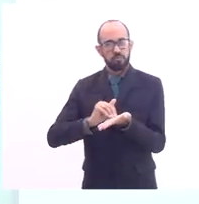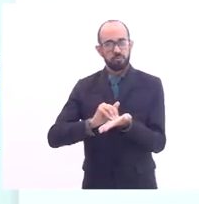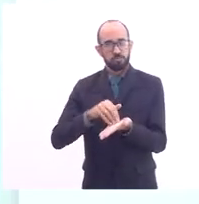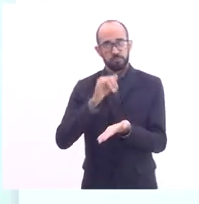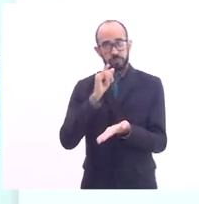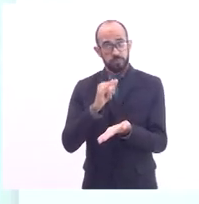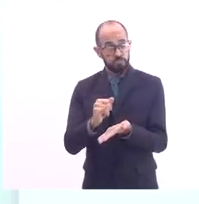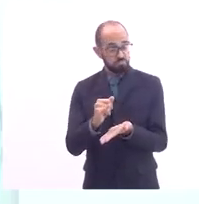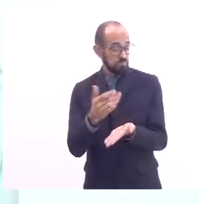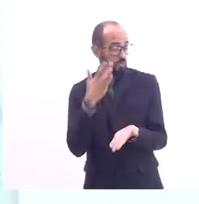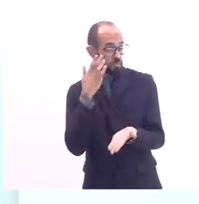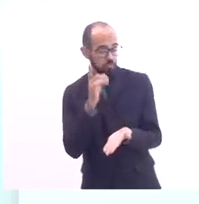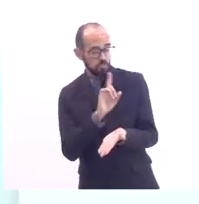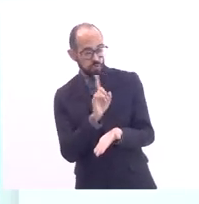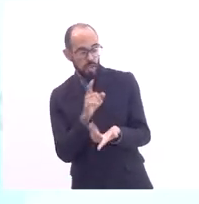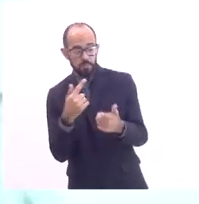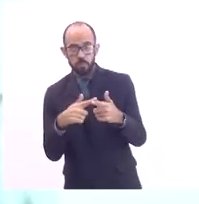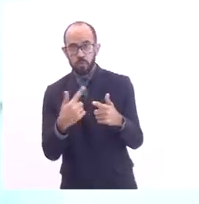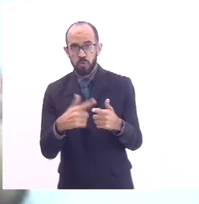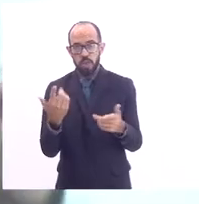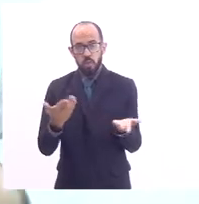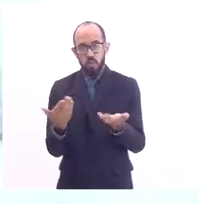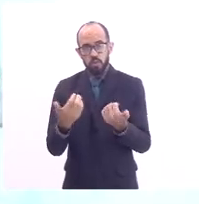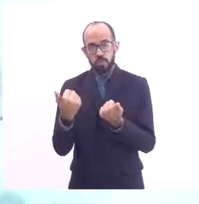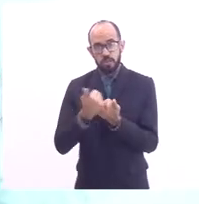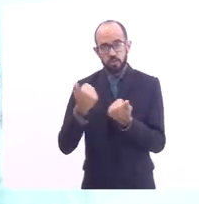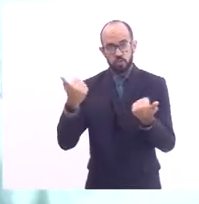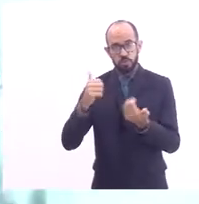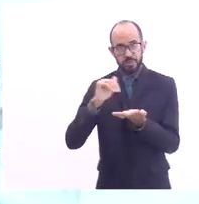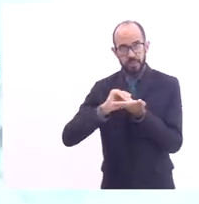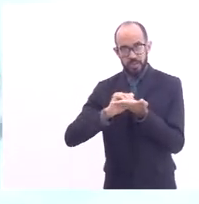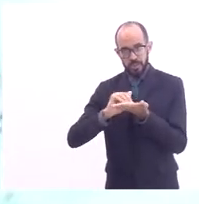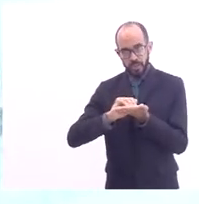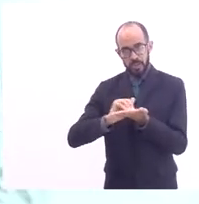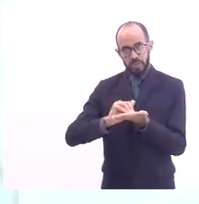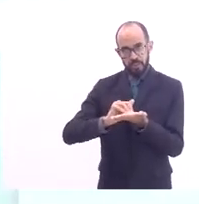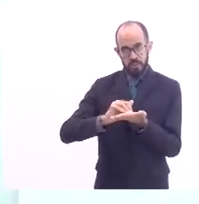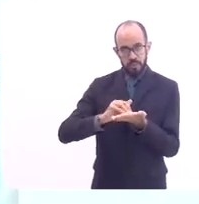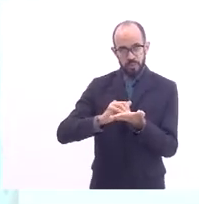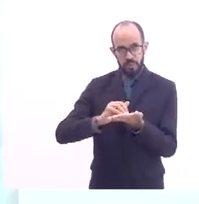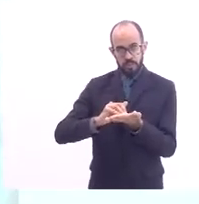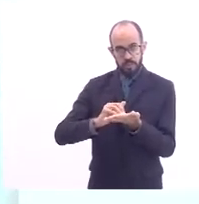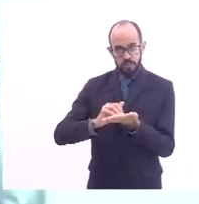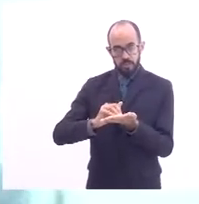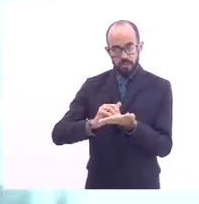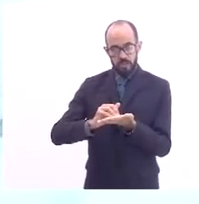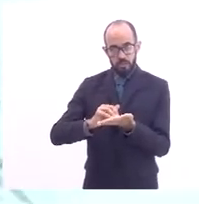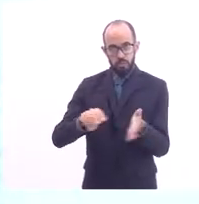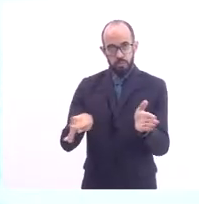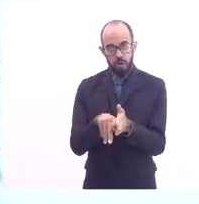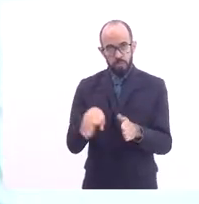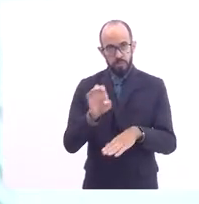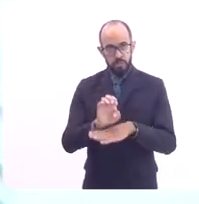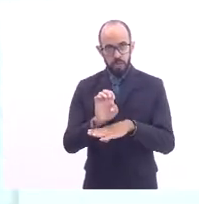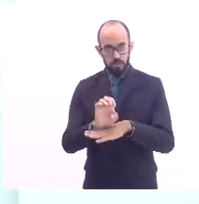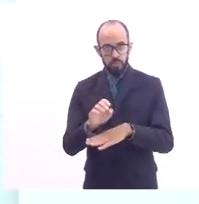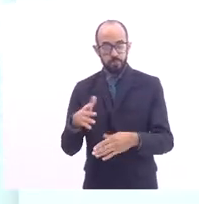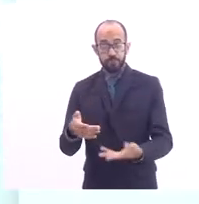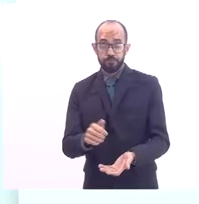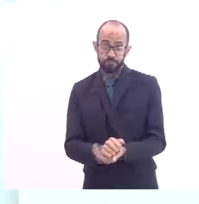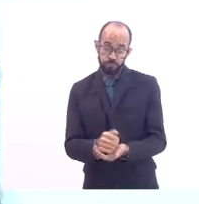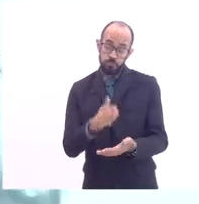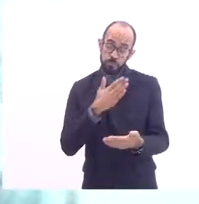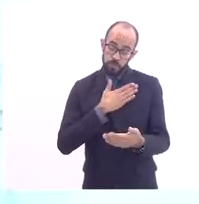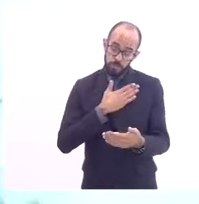sabe lá sobre que razão, e hoje é uma subatividade da função do Estado. Acho também que tenho visto a discussão, e essa é uma